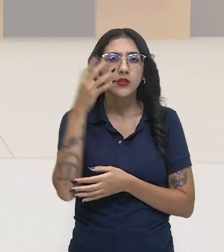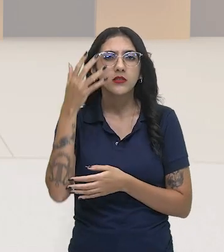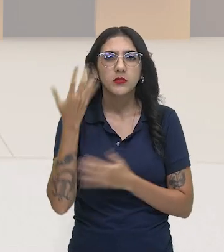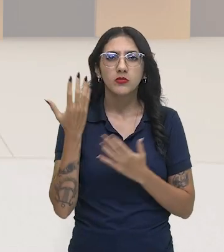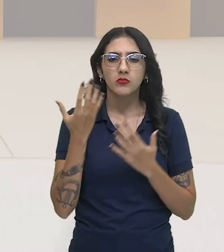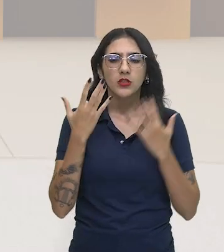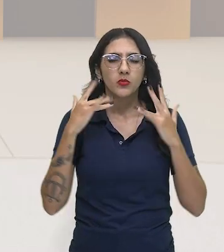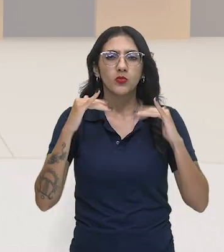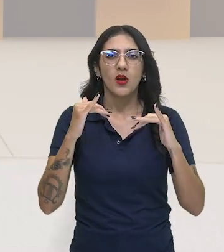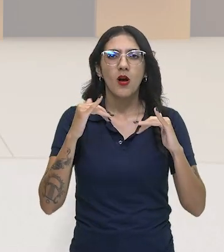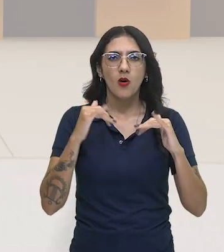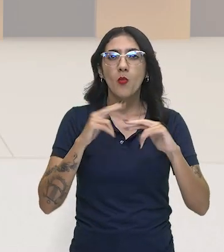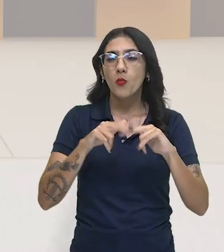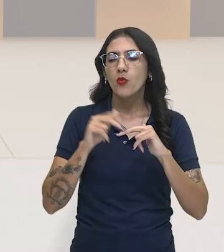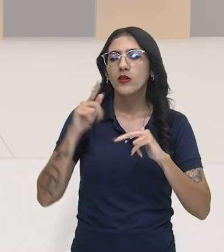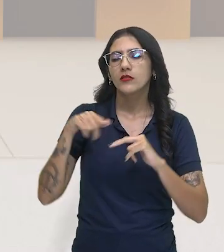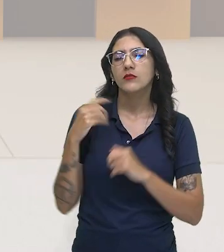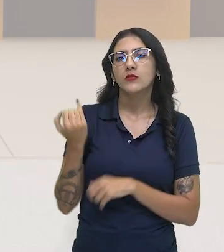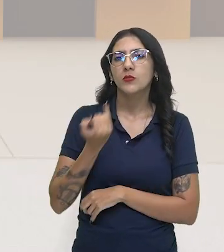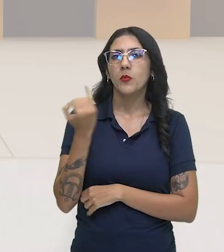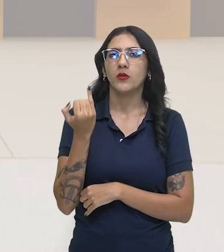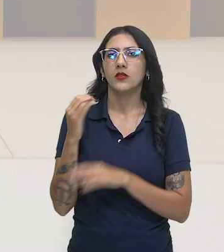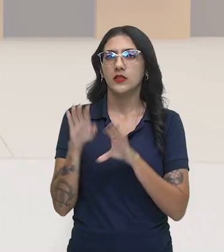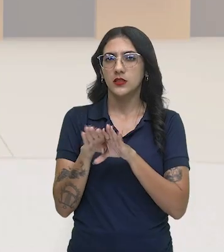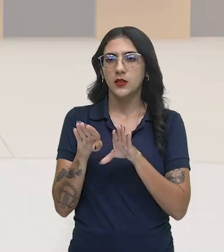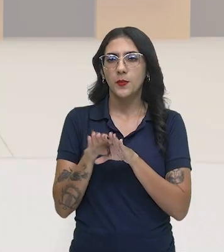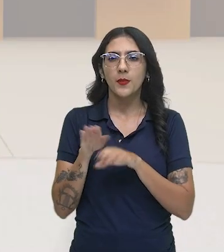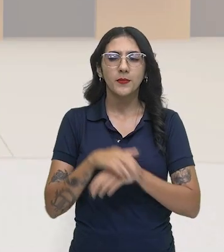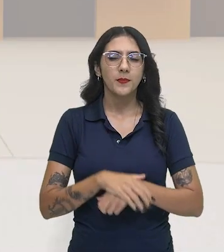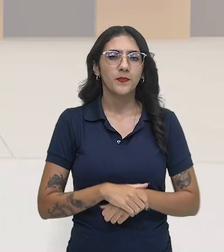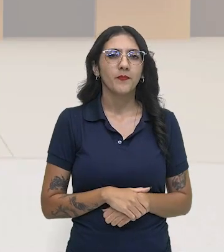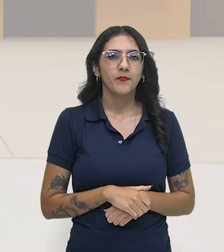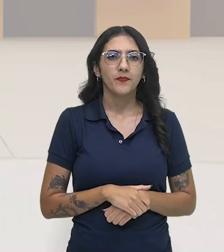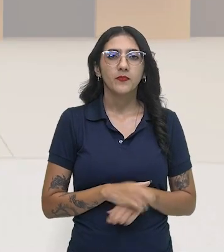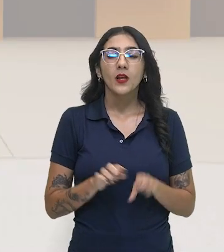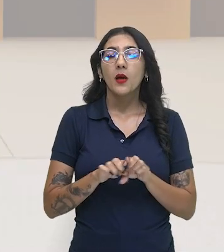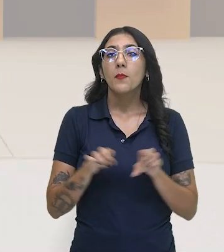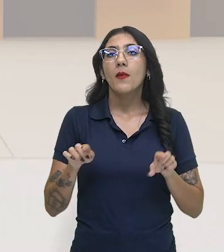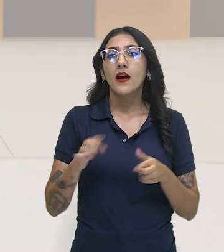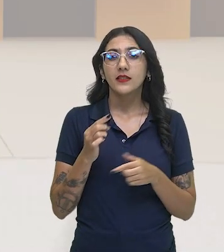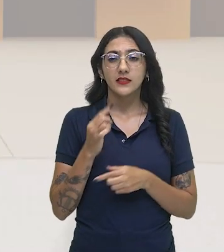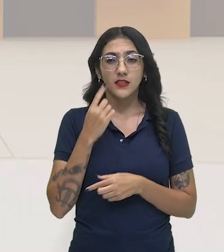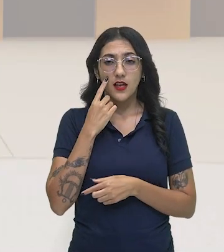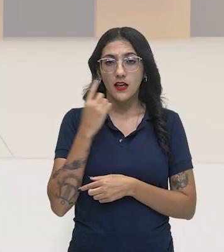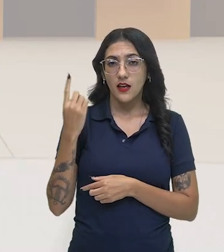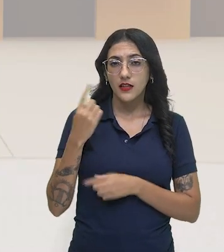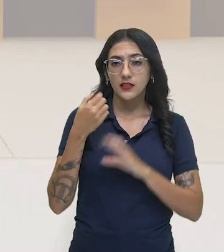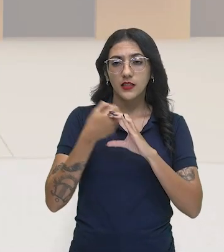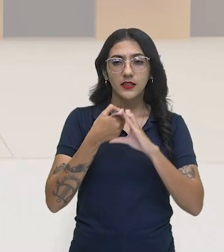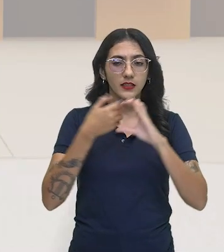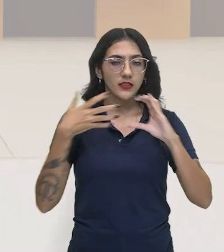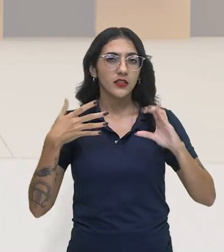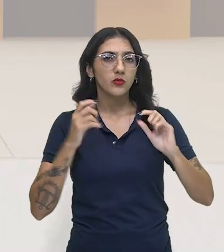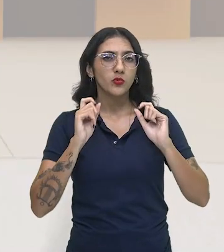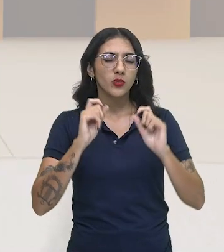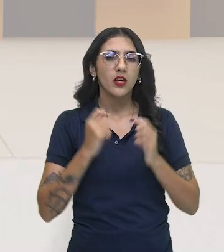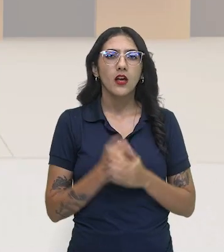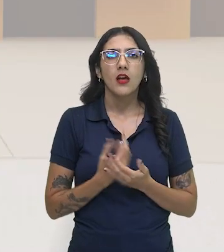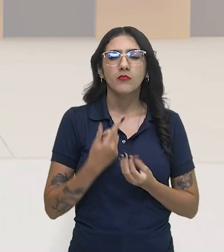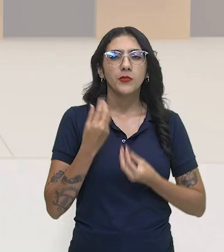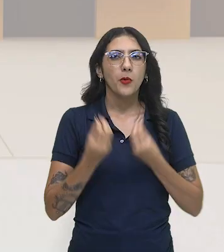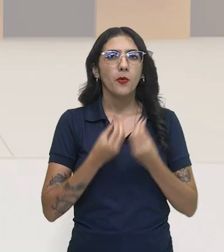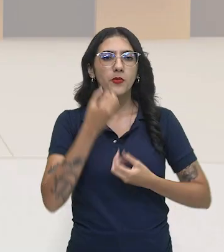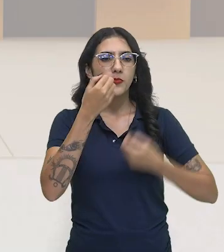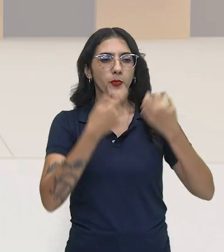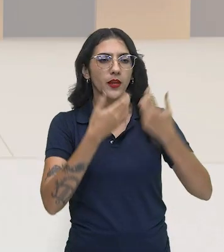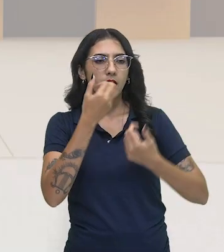não é? É sempre muito importante essa discussão, mas como a gente vai ver aqui, essas características de de formas de explicar o mundo